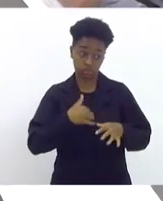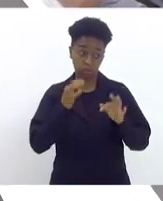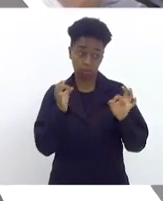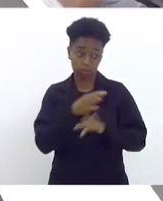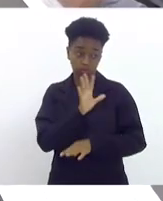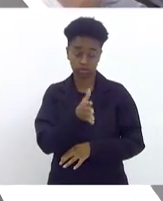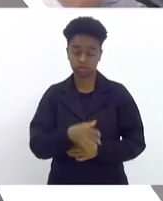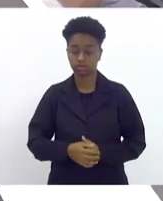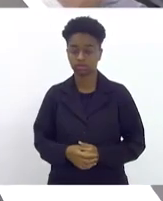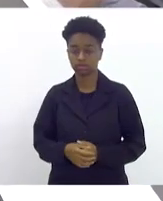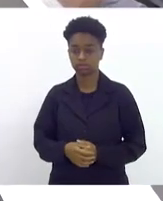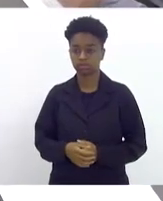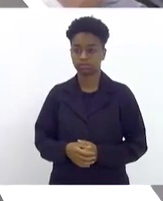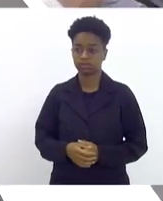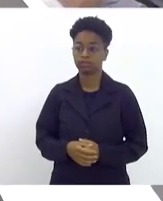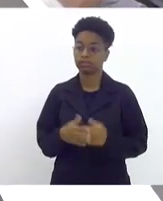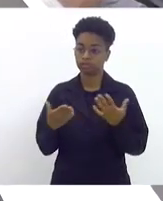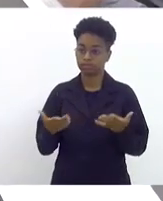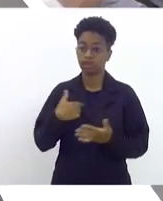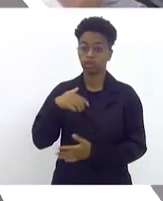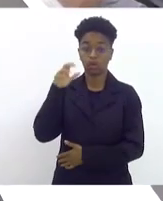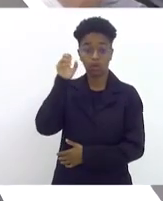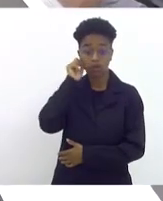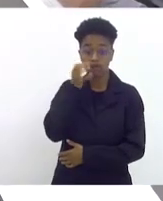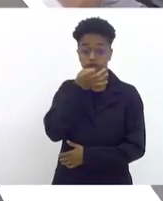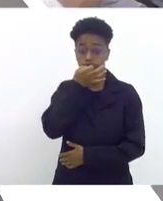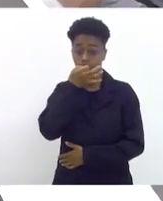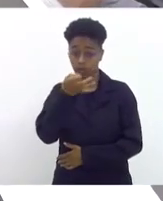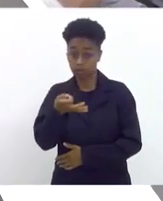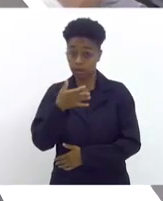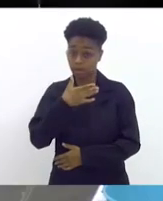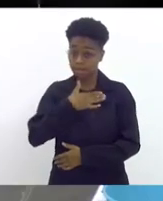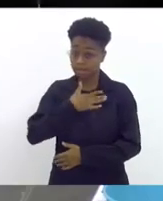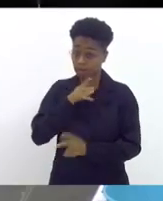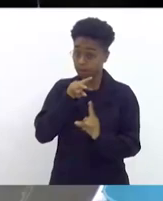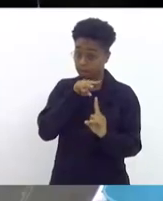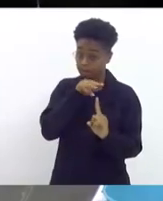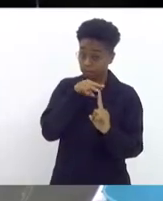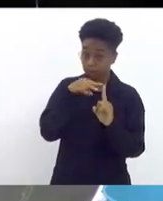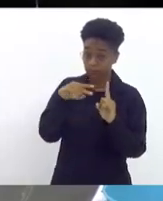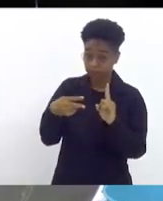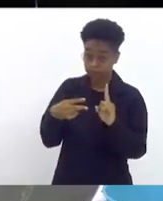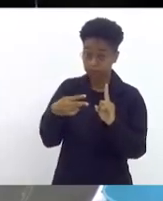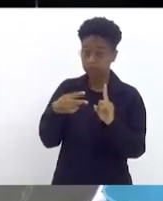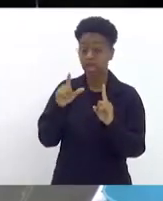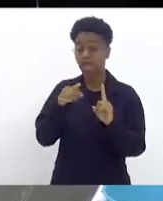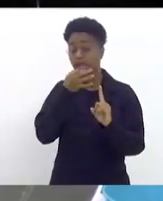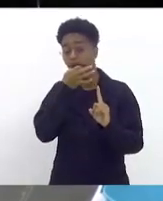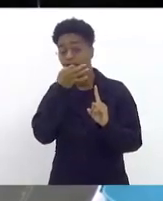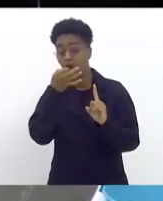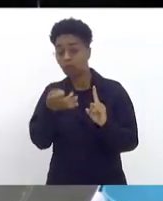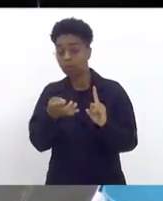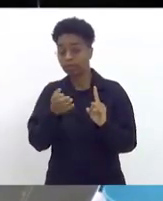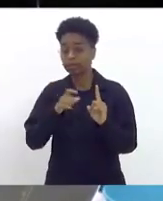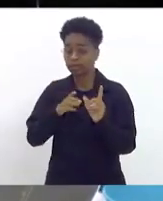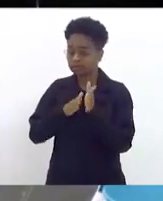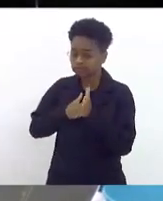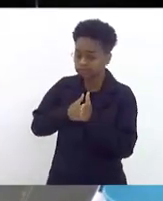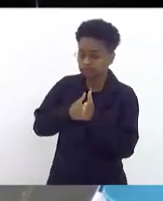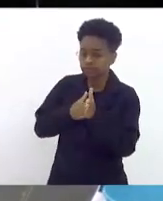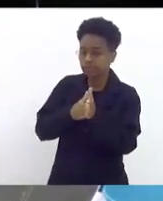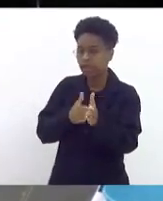como eu ouvi a argumentação que no meu entendimento era uma uma argumentação que tinha uma linha